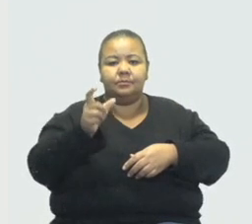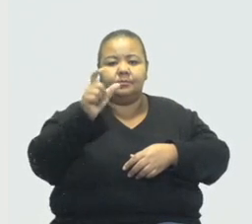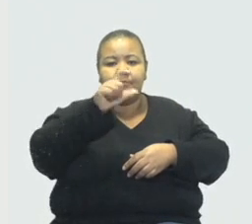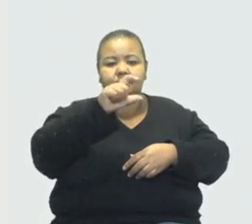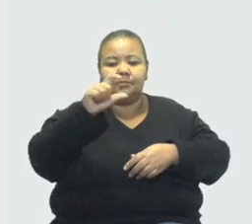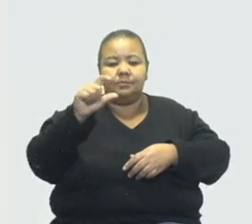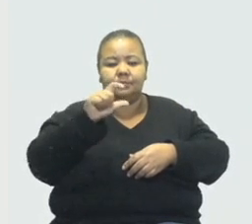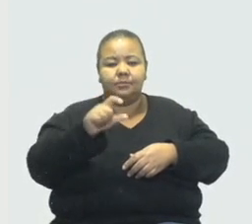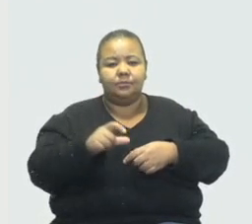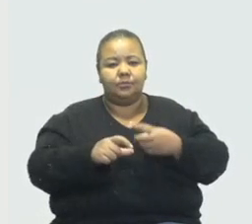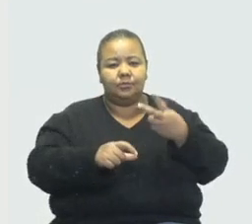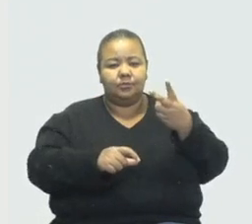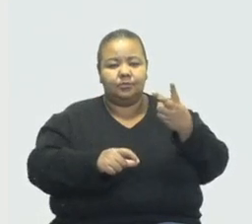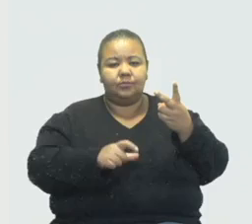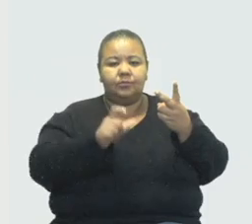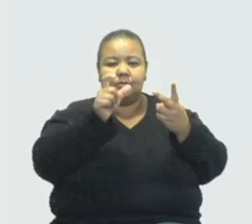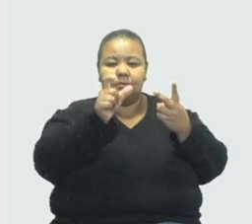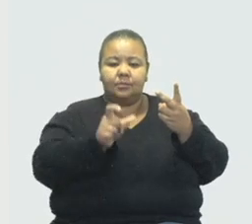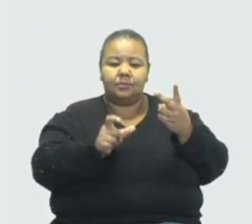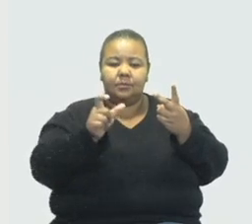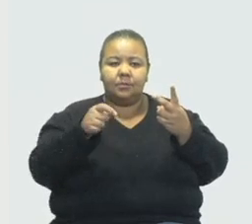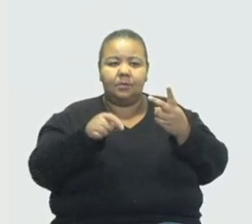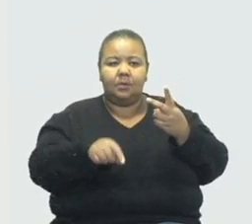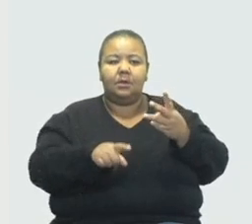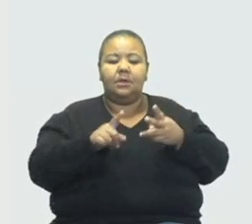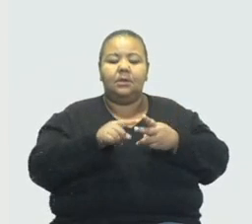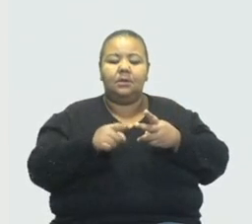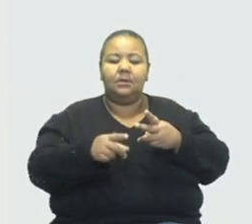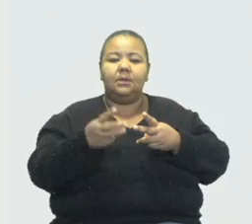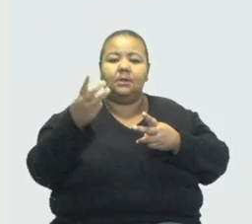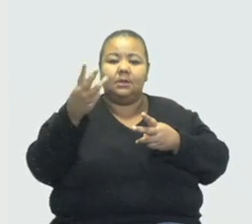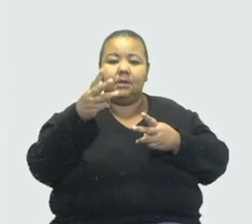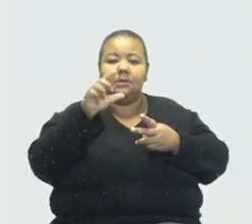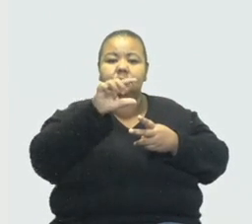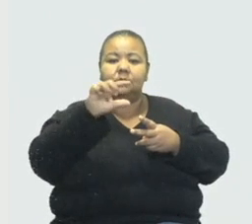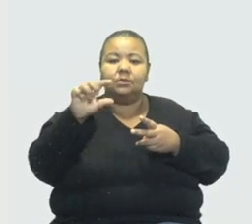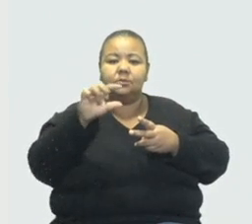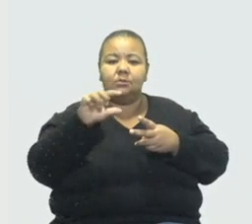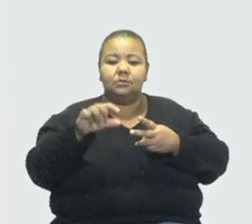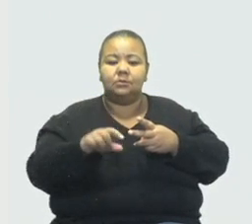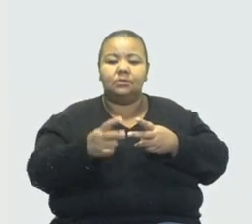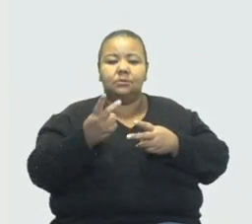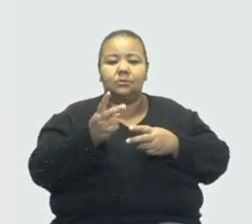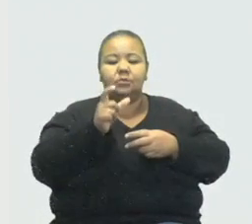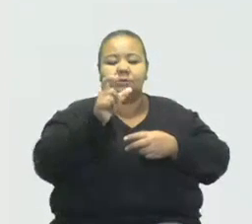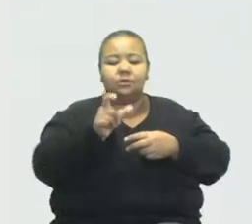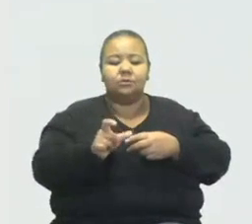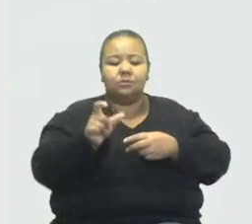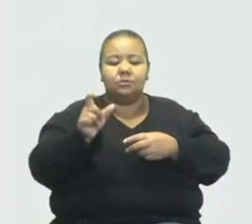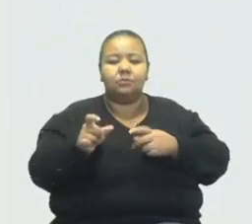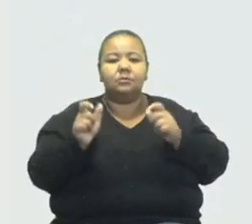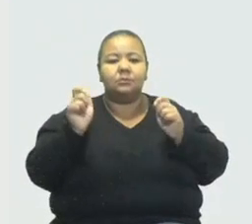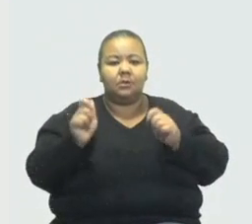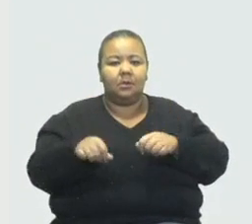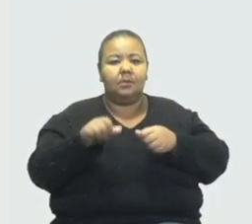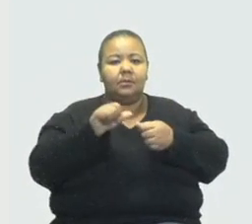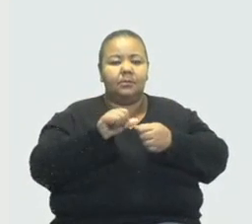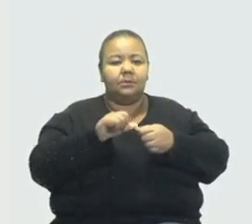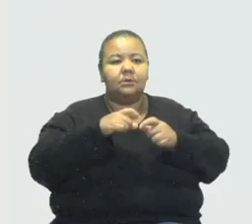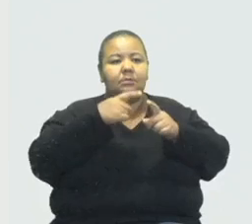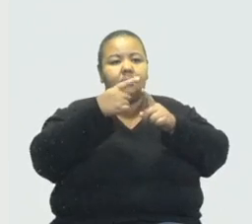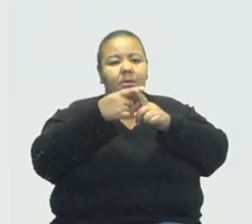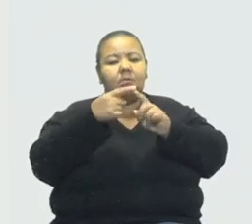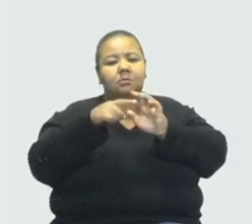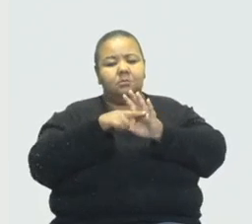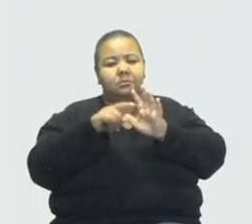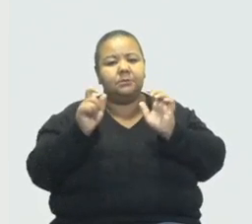e 2 colunas. Aqui também é uma matriz 3 linhas e 2 colunas, ou seja, tem a mesma ordem. Então, eu posso operar aqui os